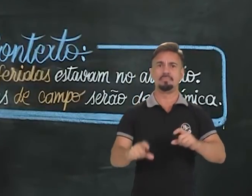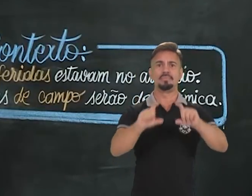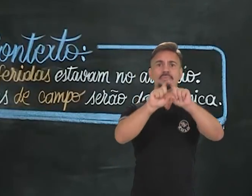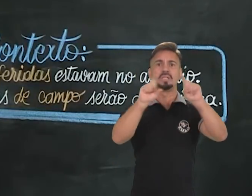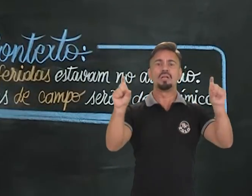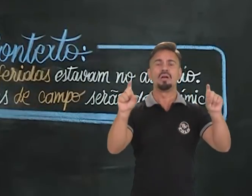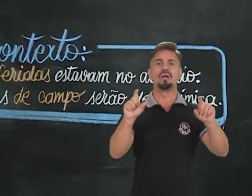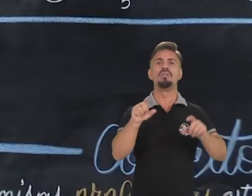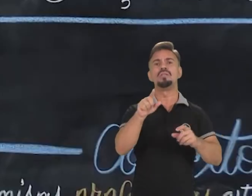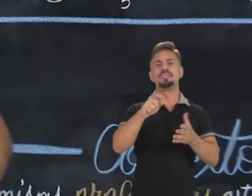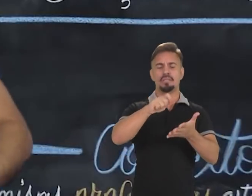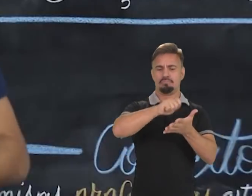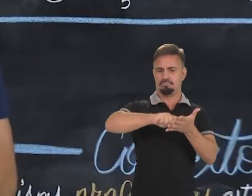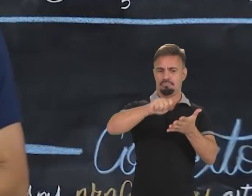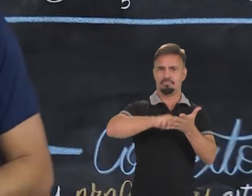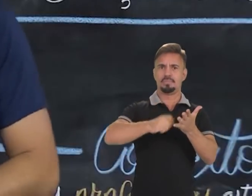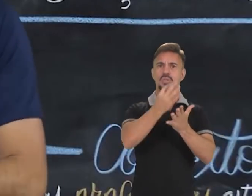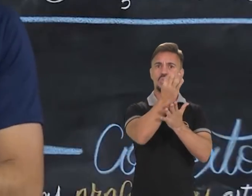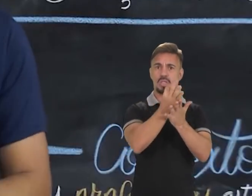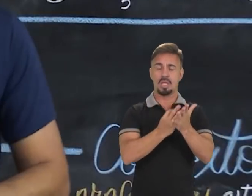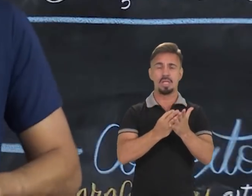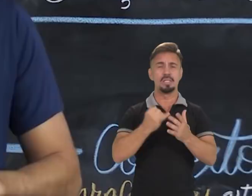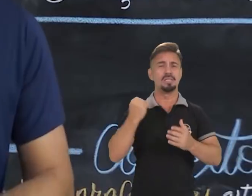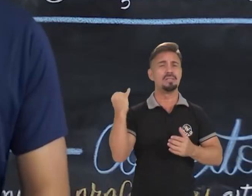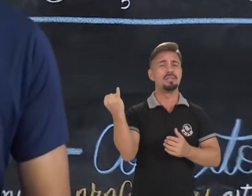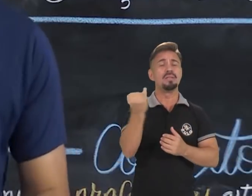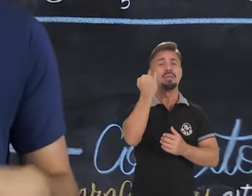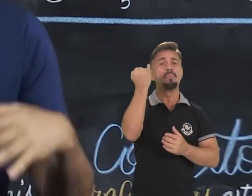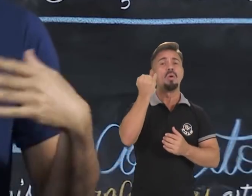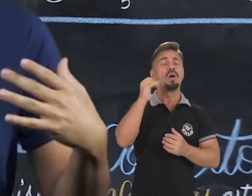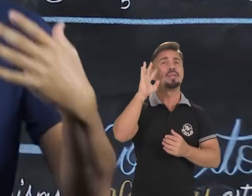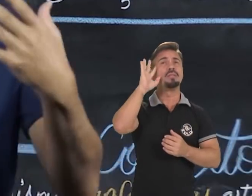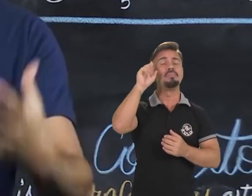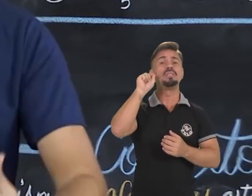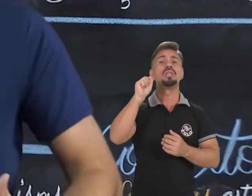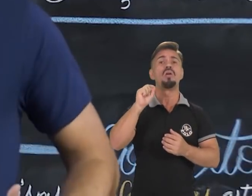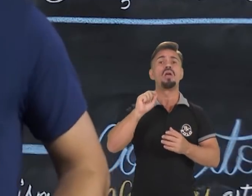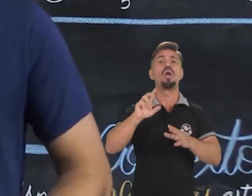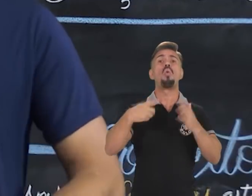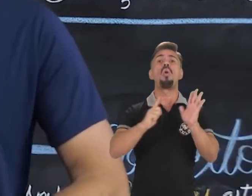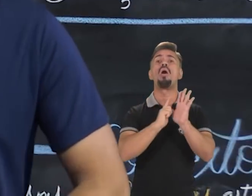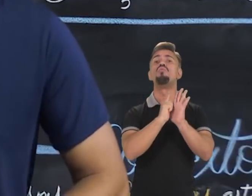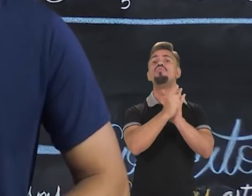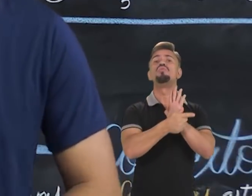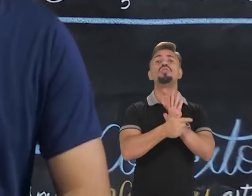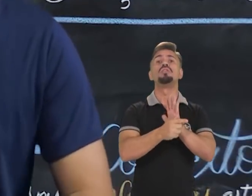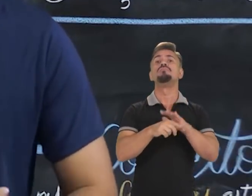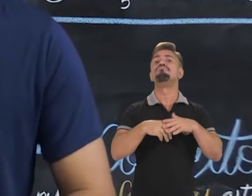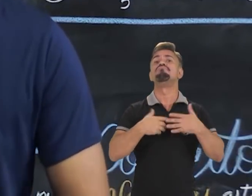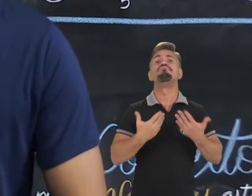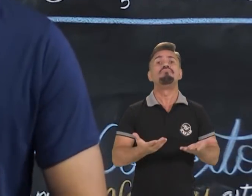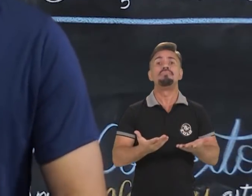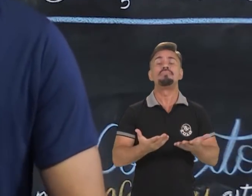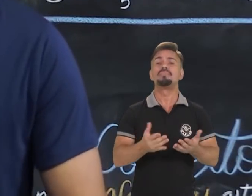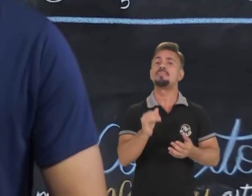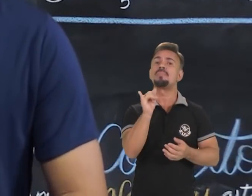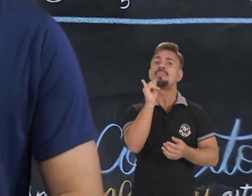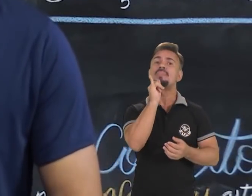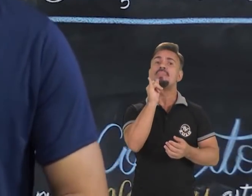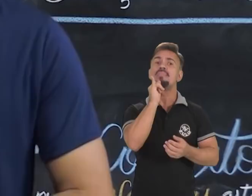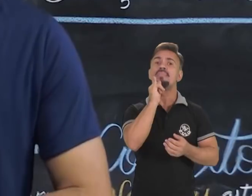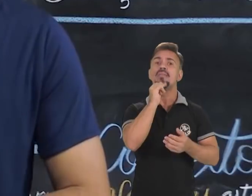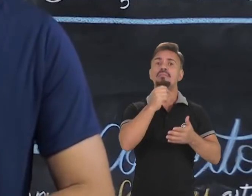orações. Quando você estiver escrevendo um texto, é importante que você pense qual é o gênero que você está escrevendo. Então, se você estiver, por